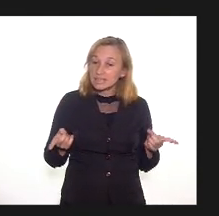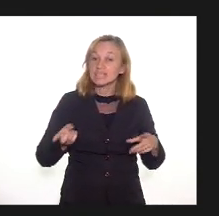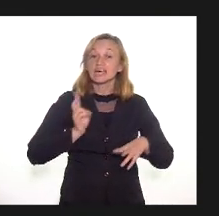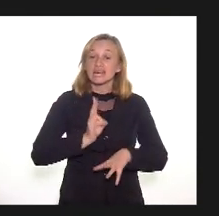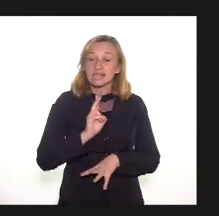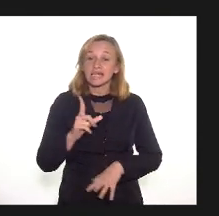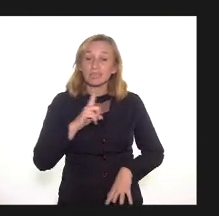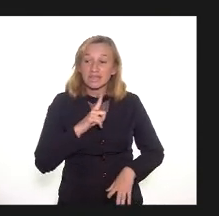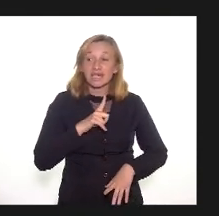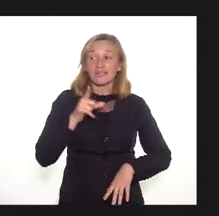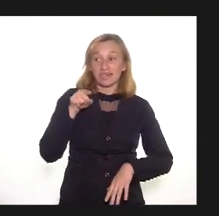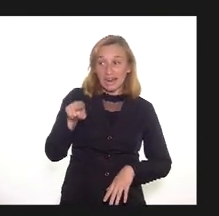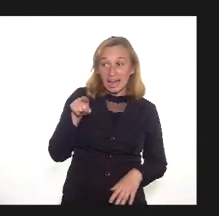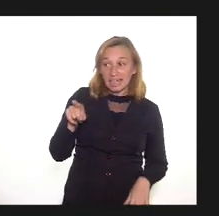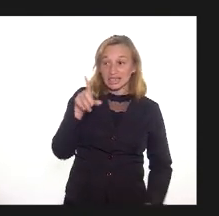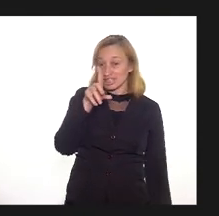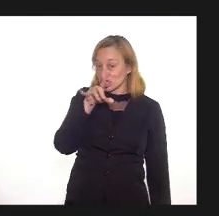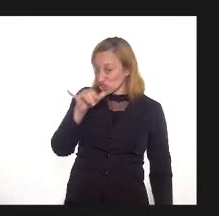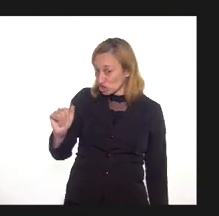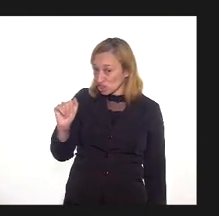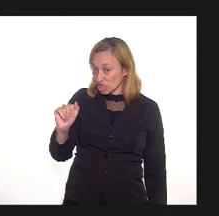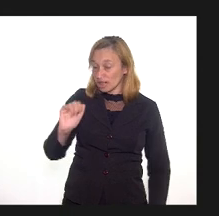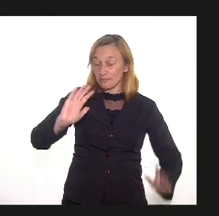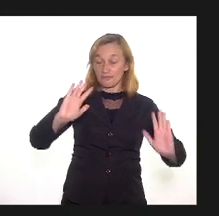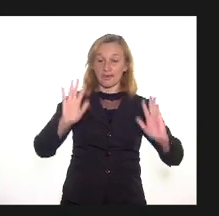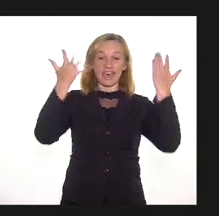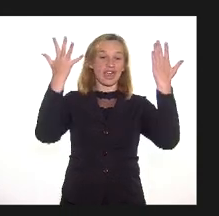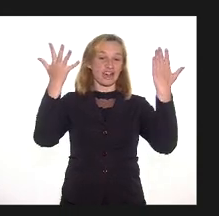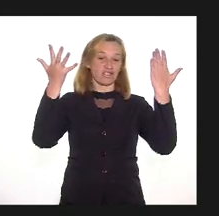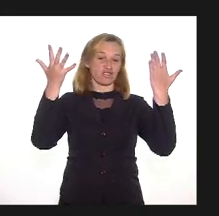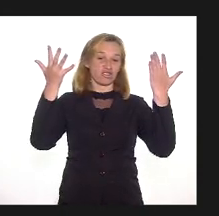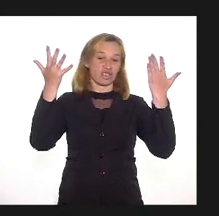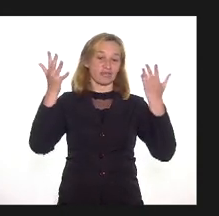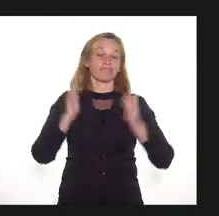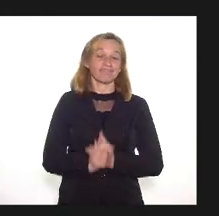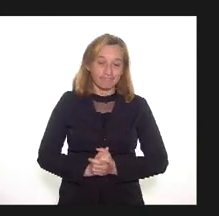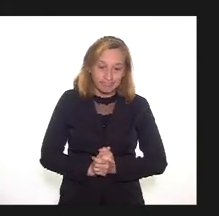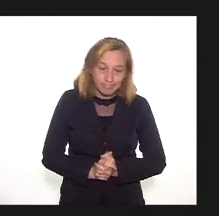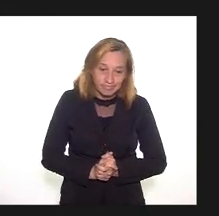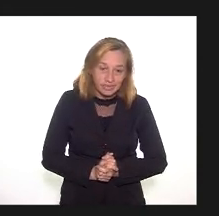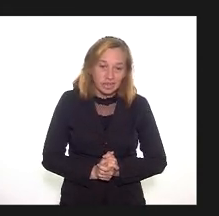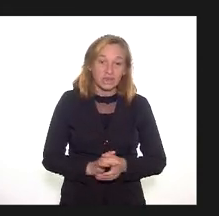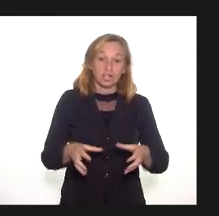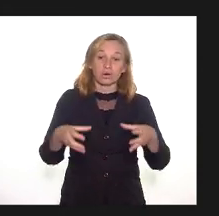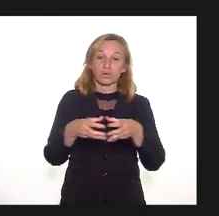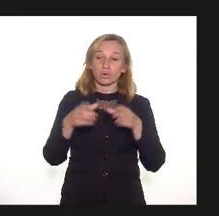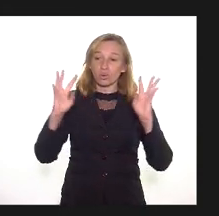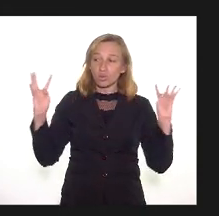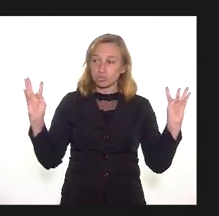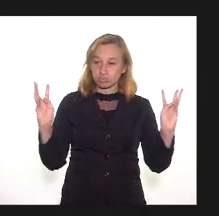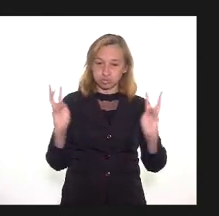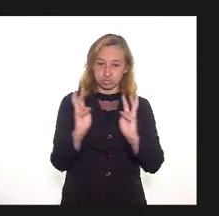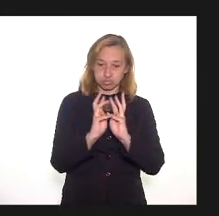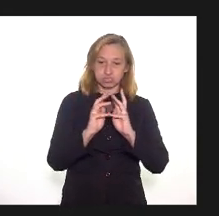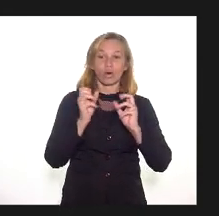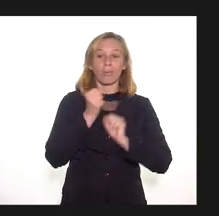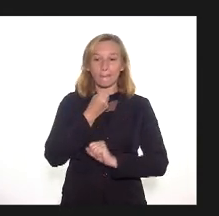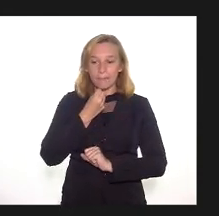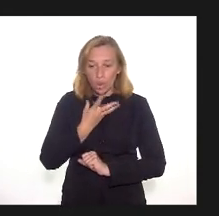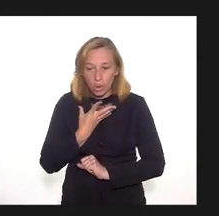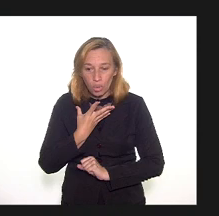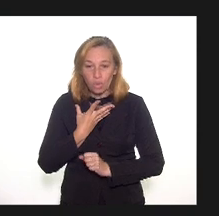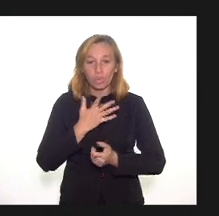teve lá nesse dia festejos aglomerações positivas